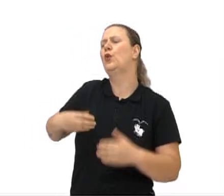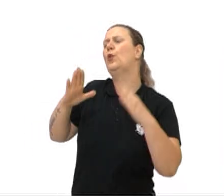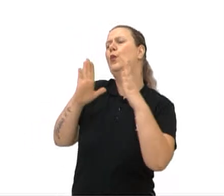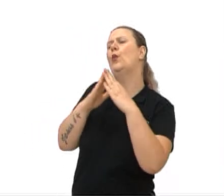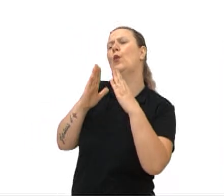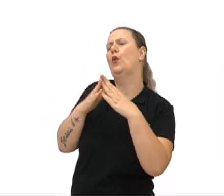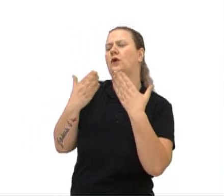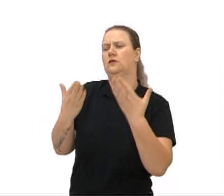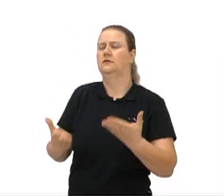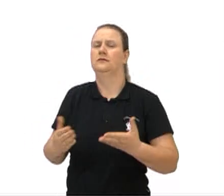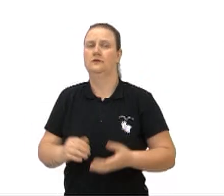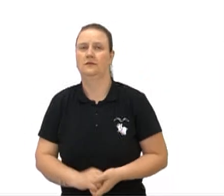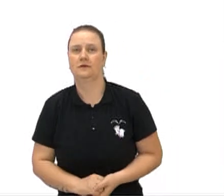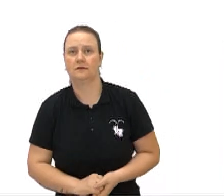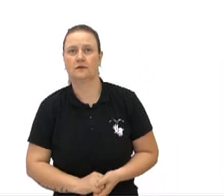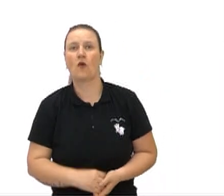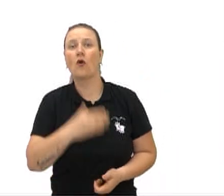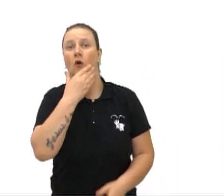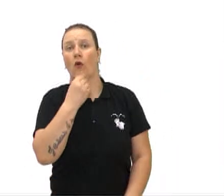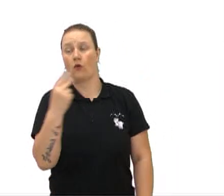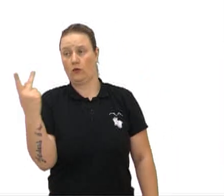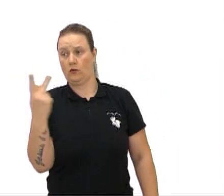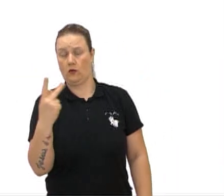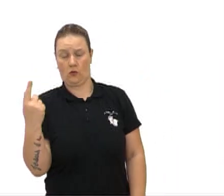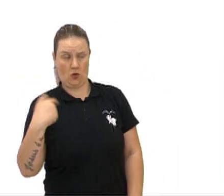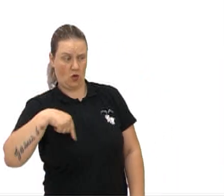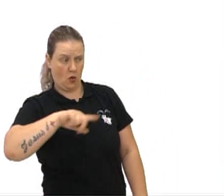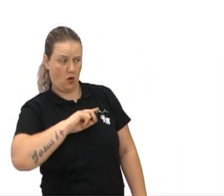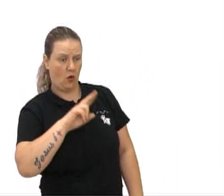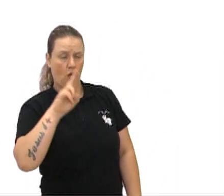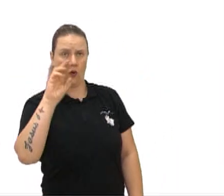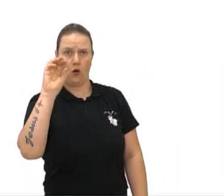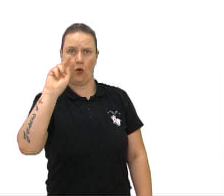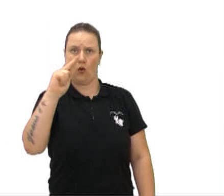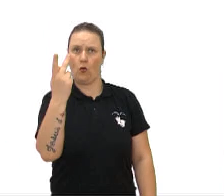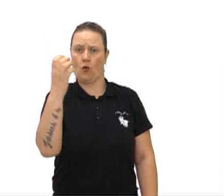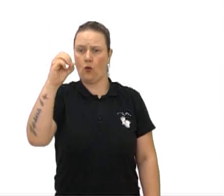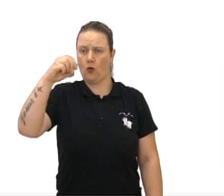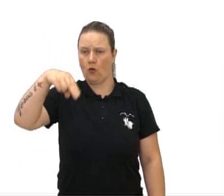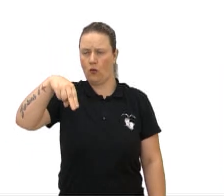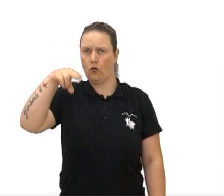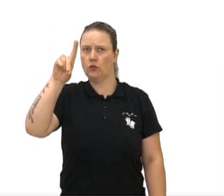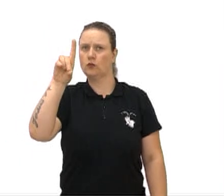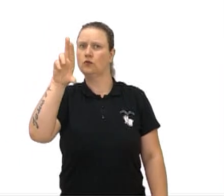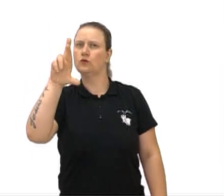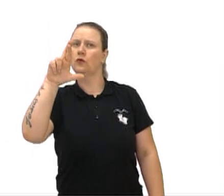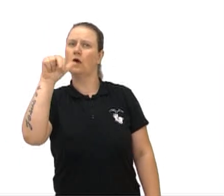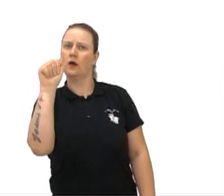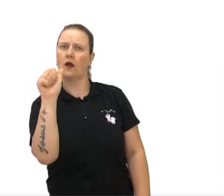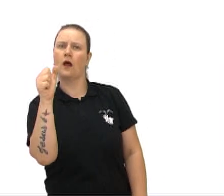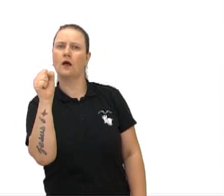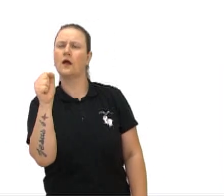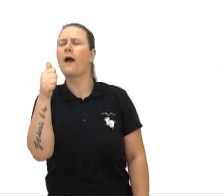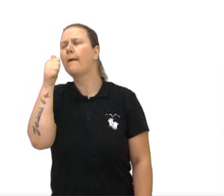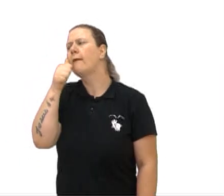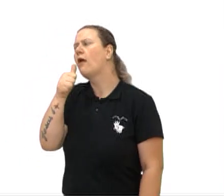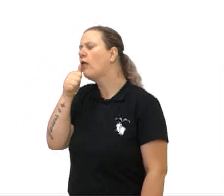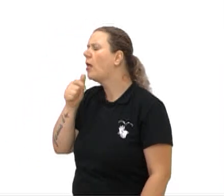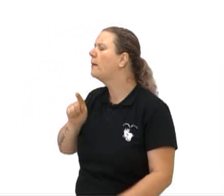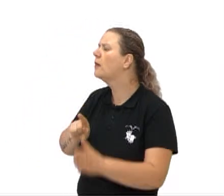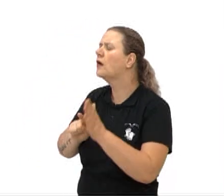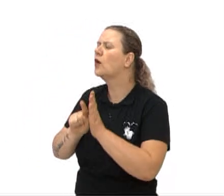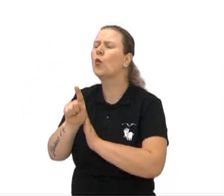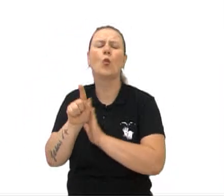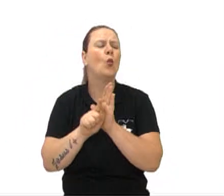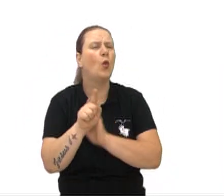são? O Juan e o Diego respondem, somos de Honduras, somos hondurenhos. A Carmen pergunta, quantos anos